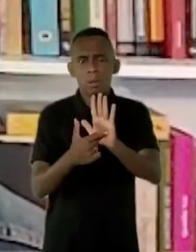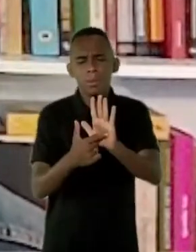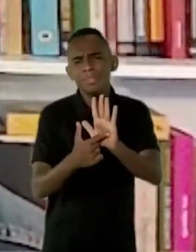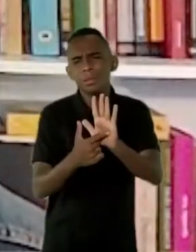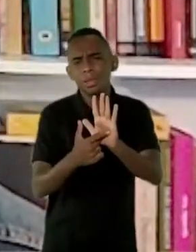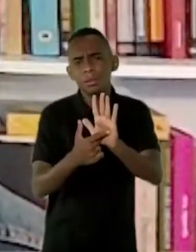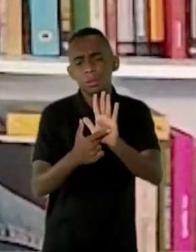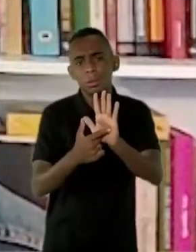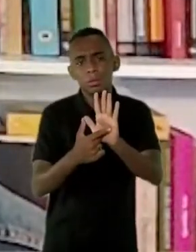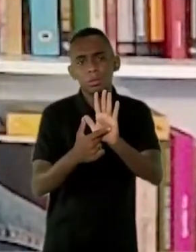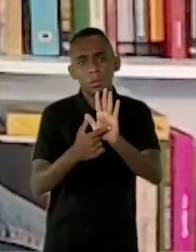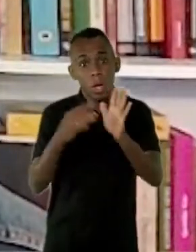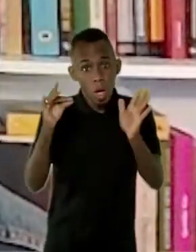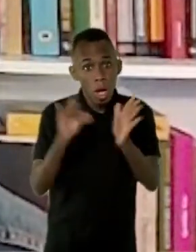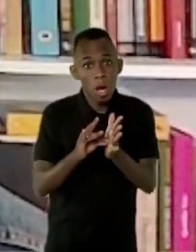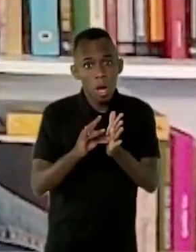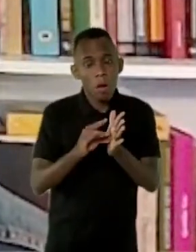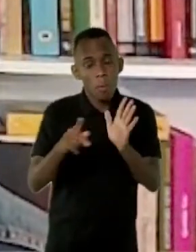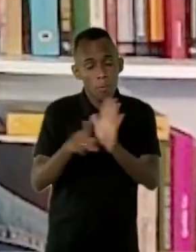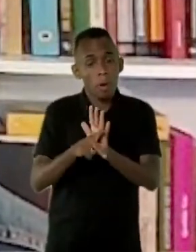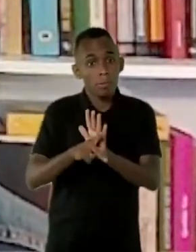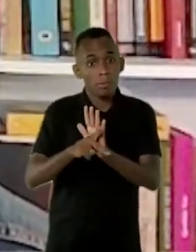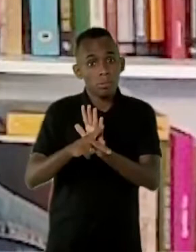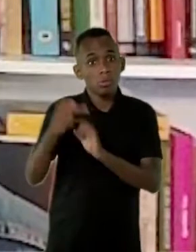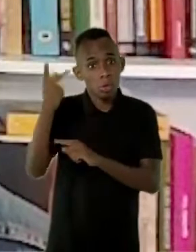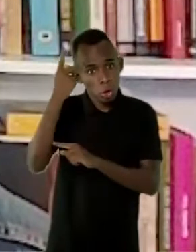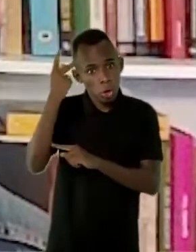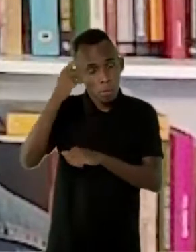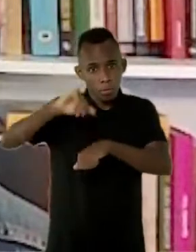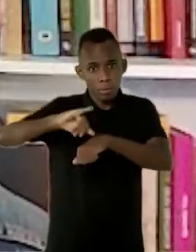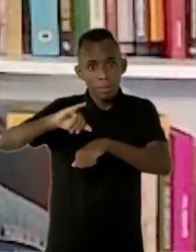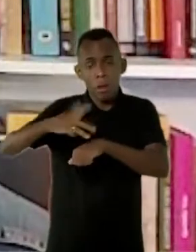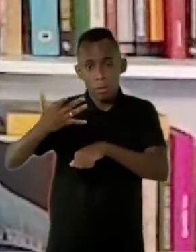Salles, aqui na capital de São Paulo, né?